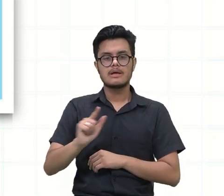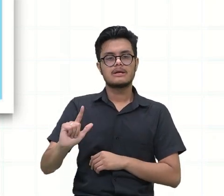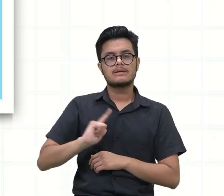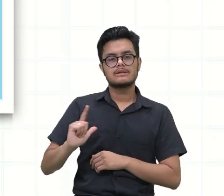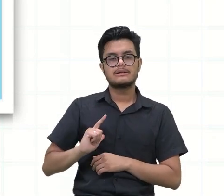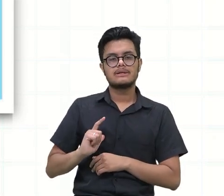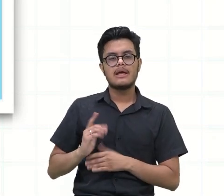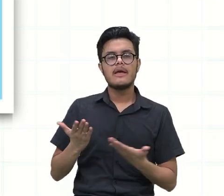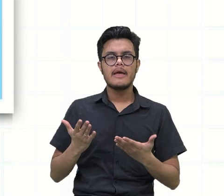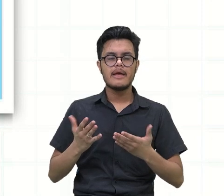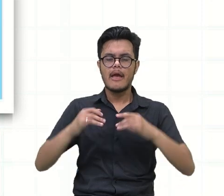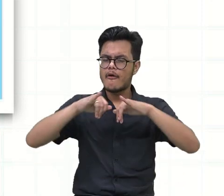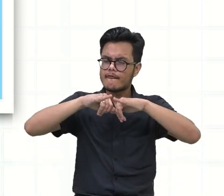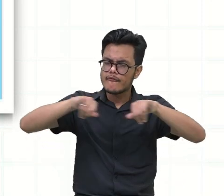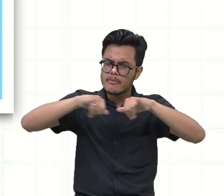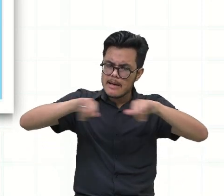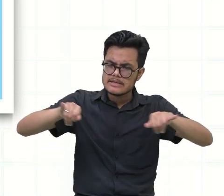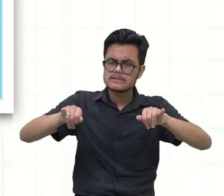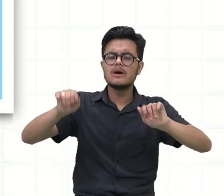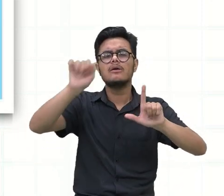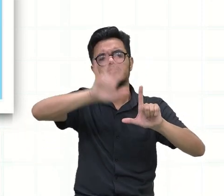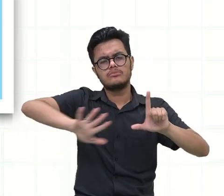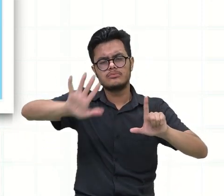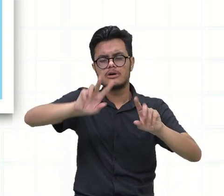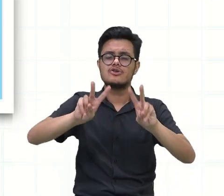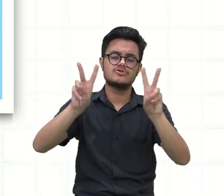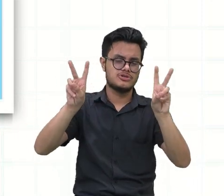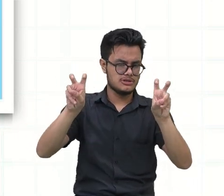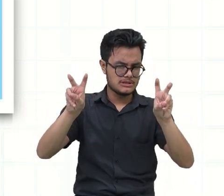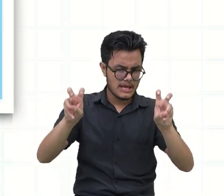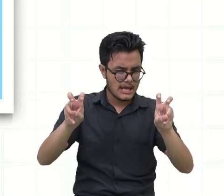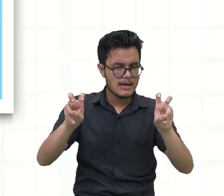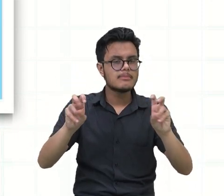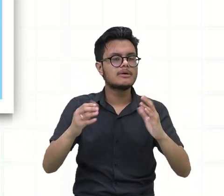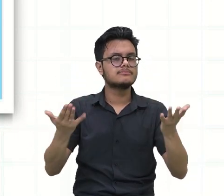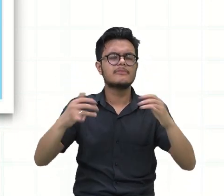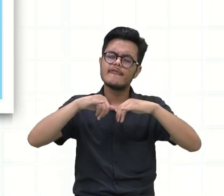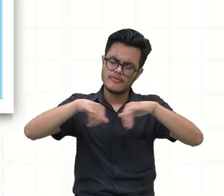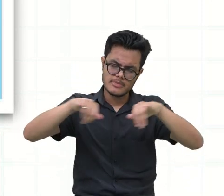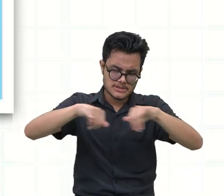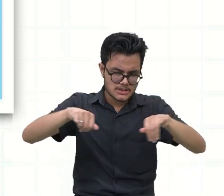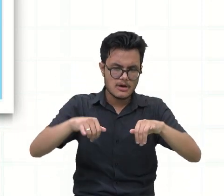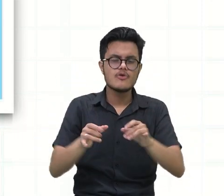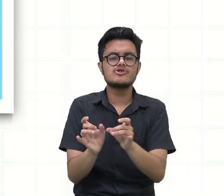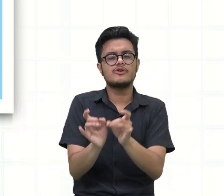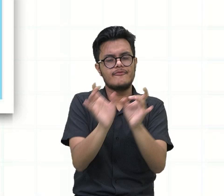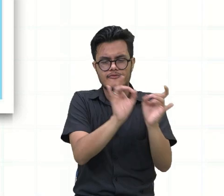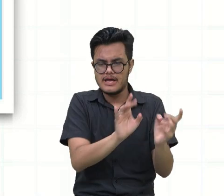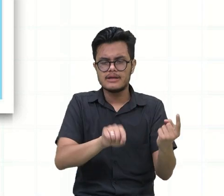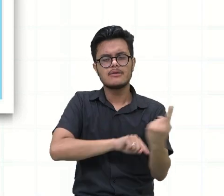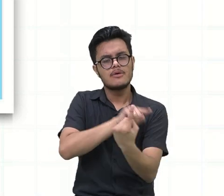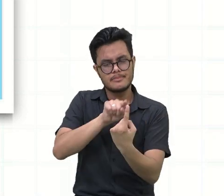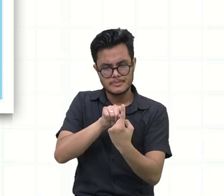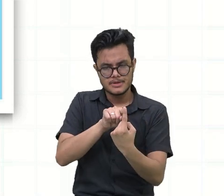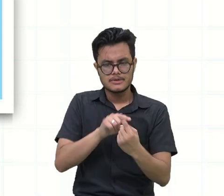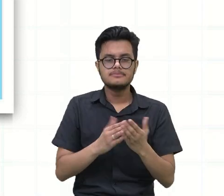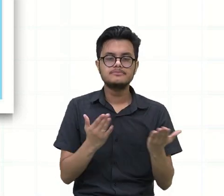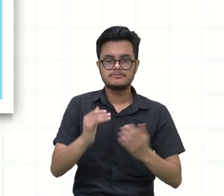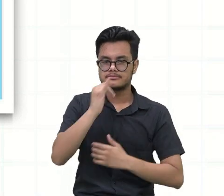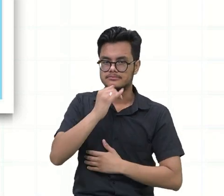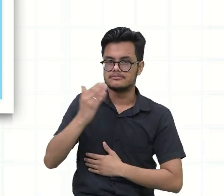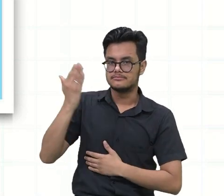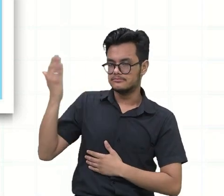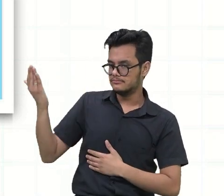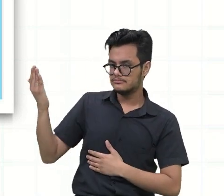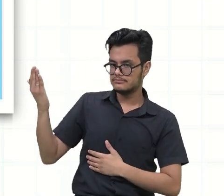nas campanhas publicitárias, né, nas propagandas, né? Então aqui, como vocês podem ver, seja,